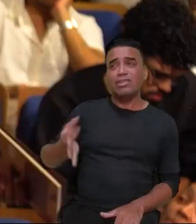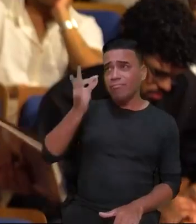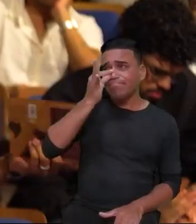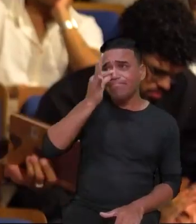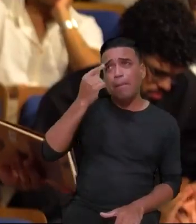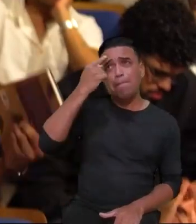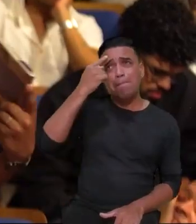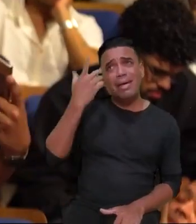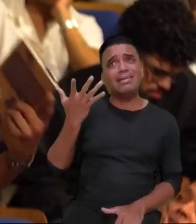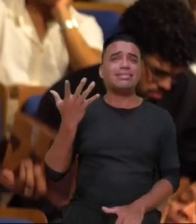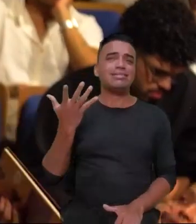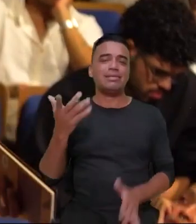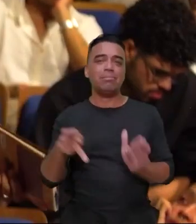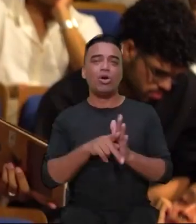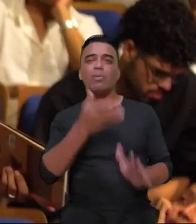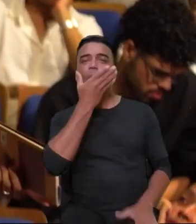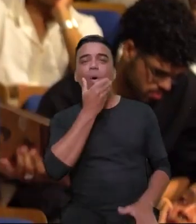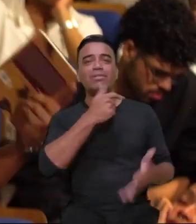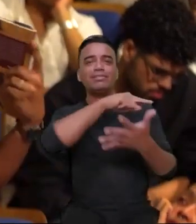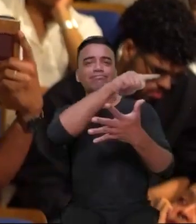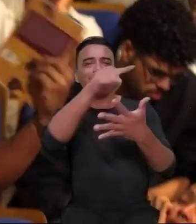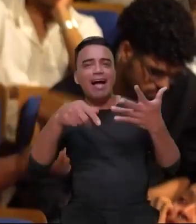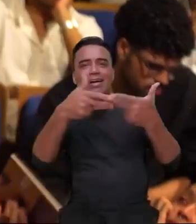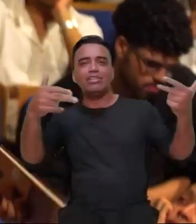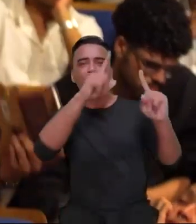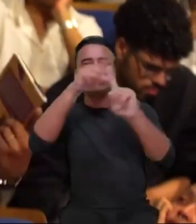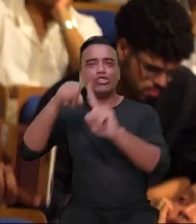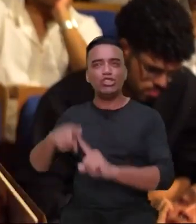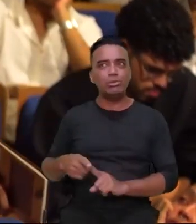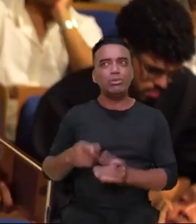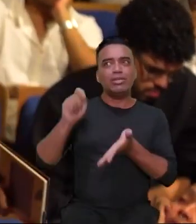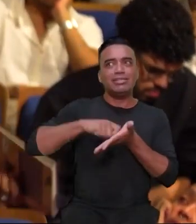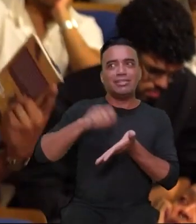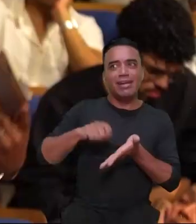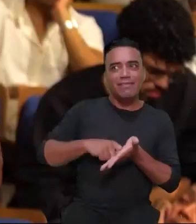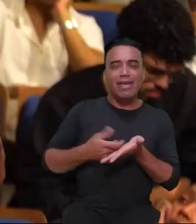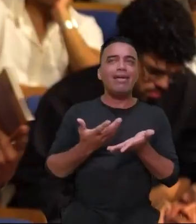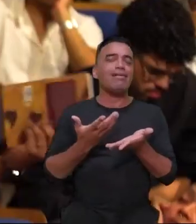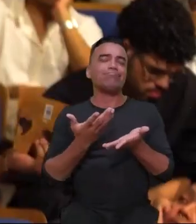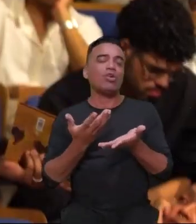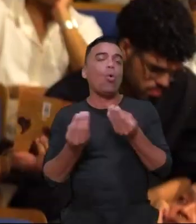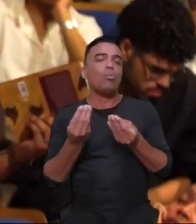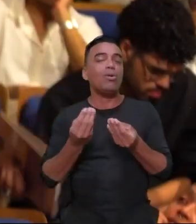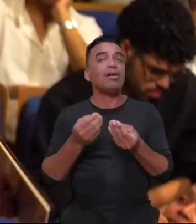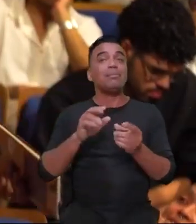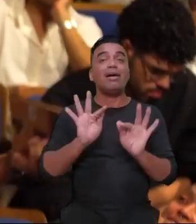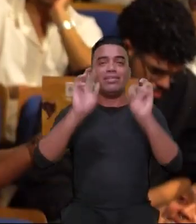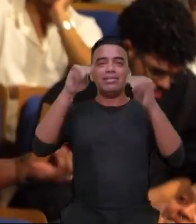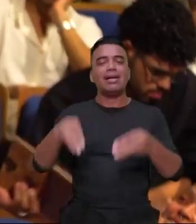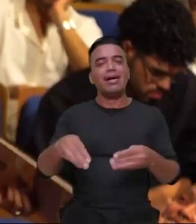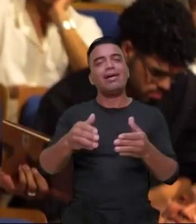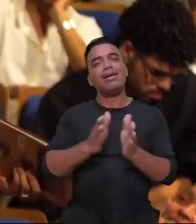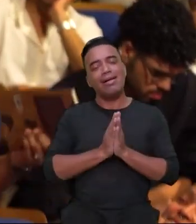como que você pensa sobre essa questão das masculinidades negras, como que você pensa para escrever as suas tessituras. E quero finalizar agradecendo e